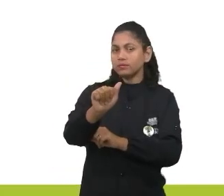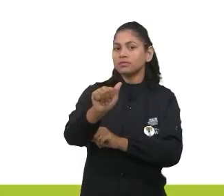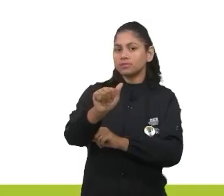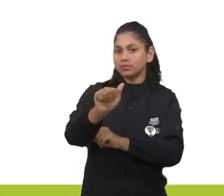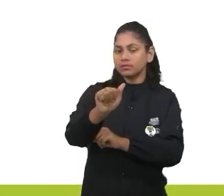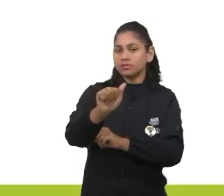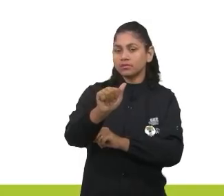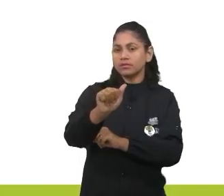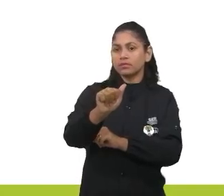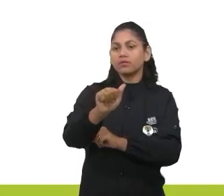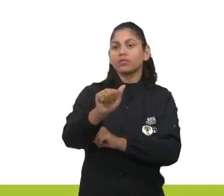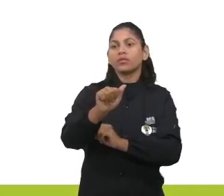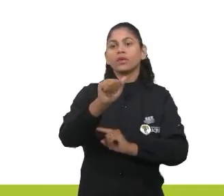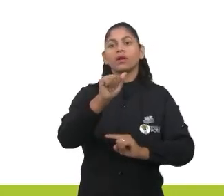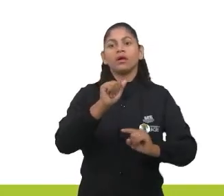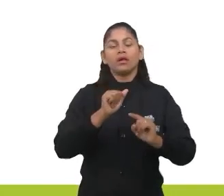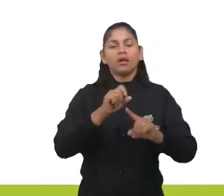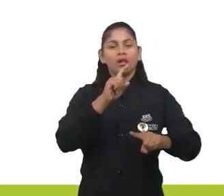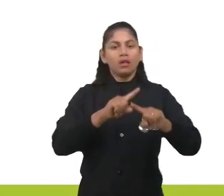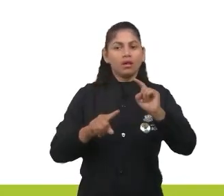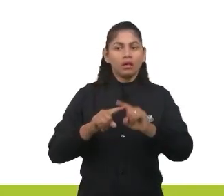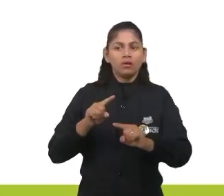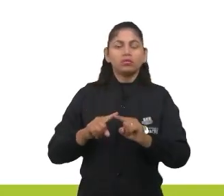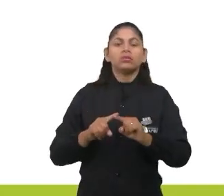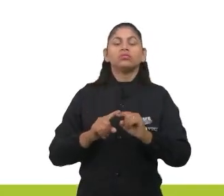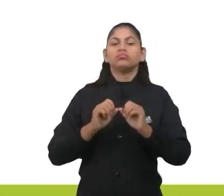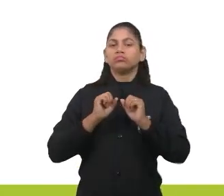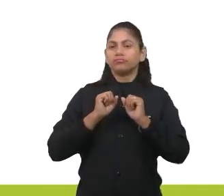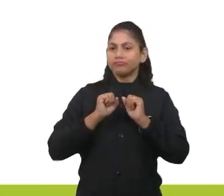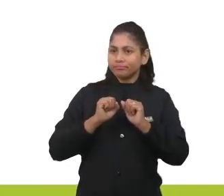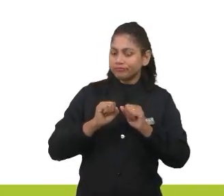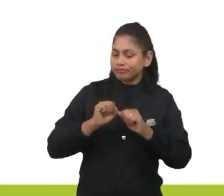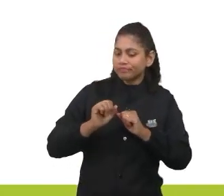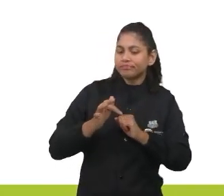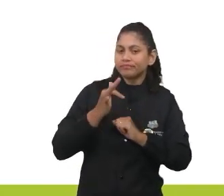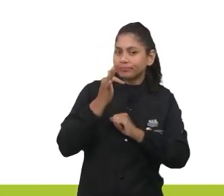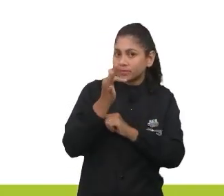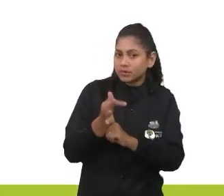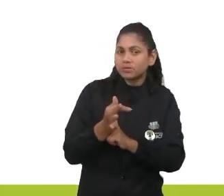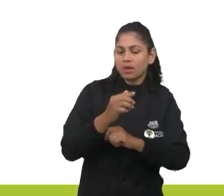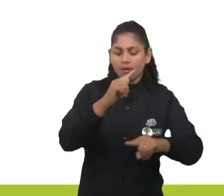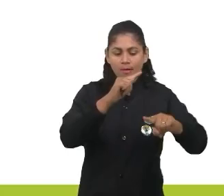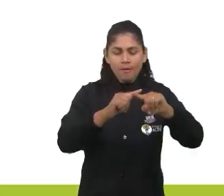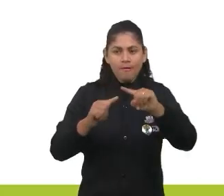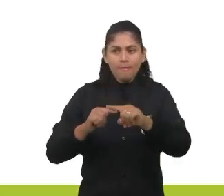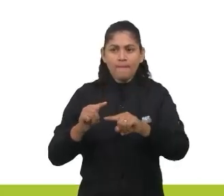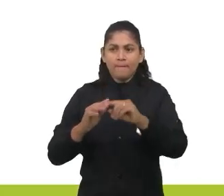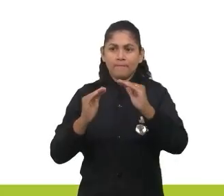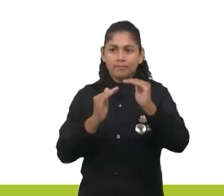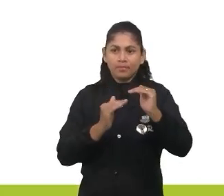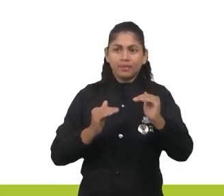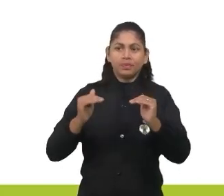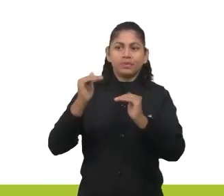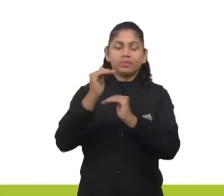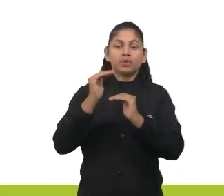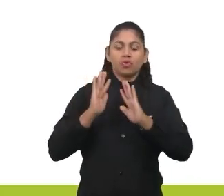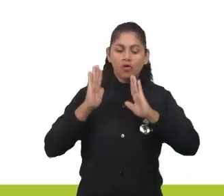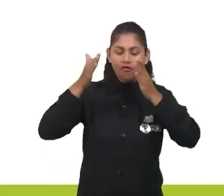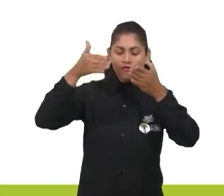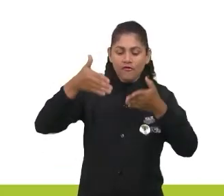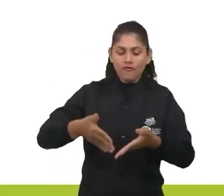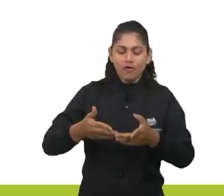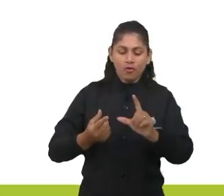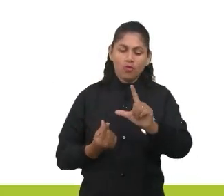Então, os bens culturais passam a ser mercadorias que, sob a égide do capitalismo, visam promover o